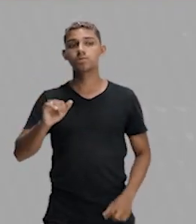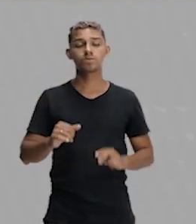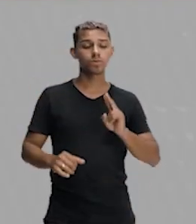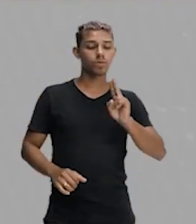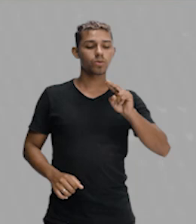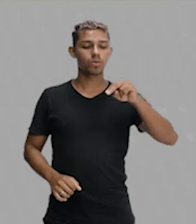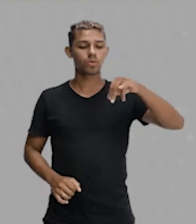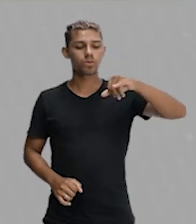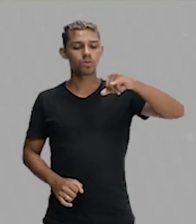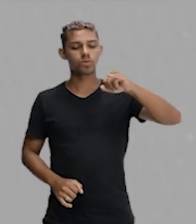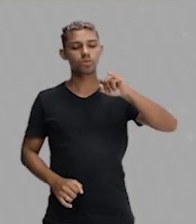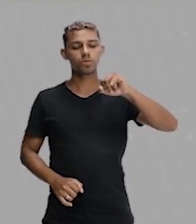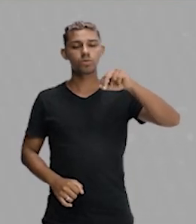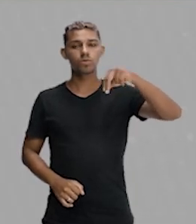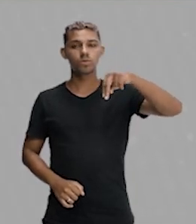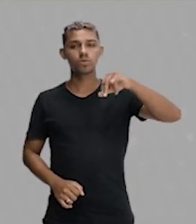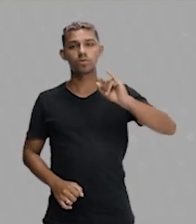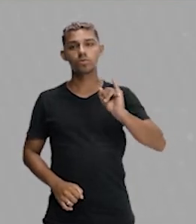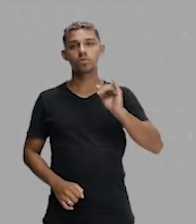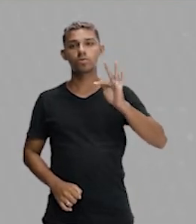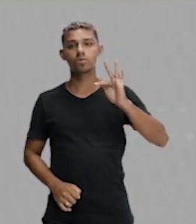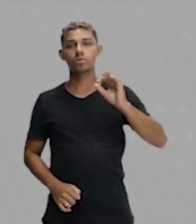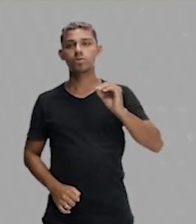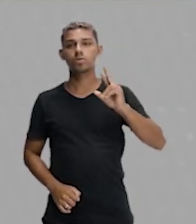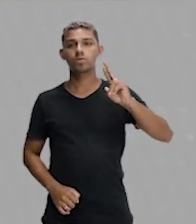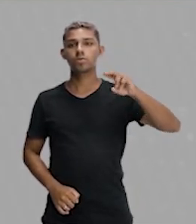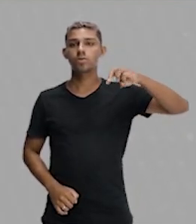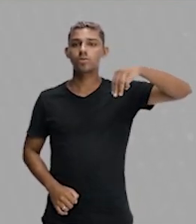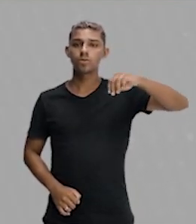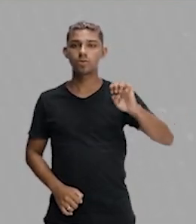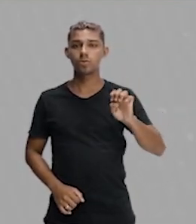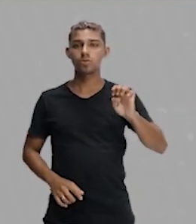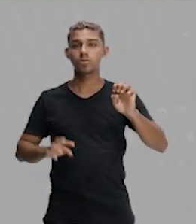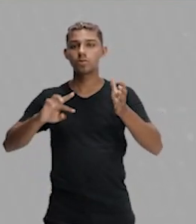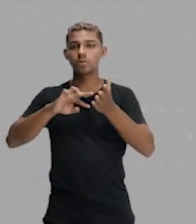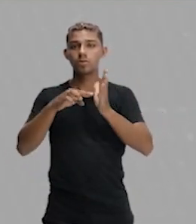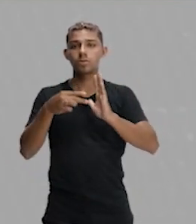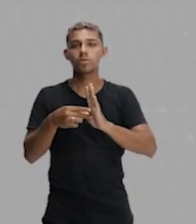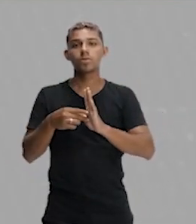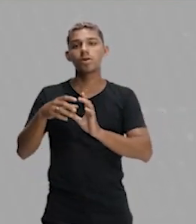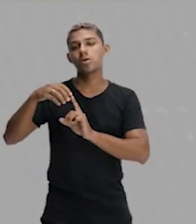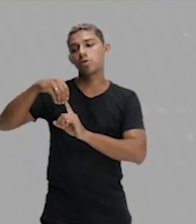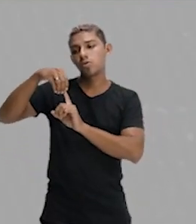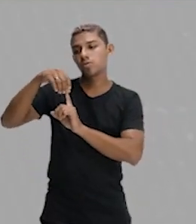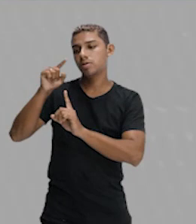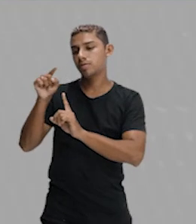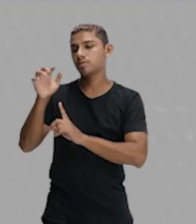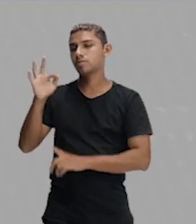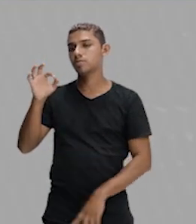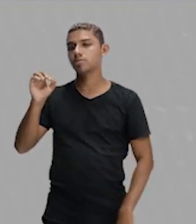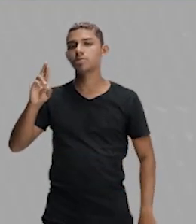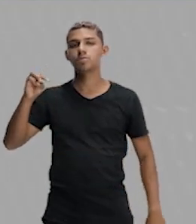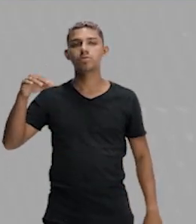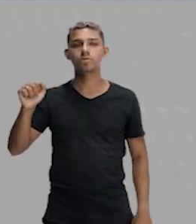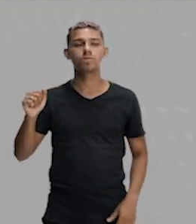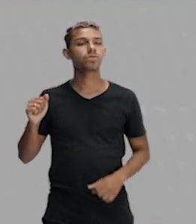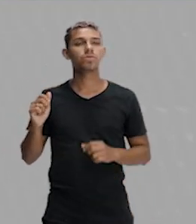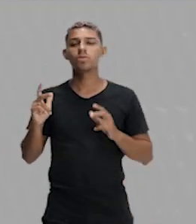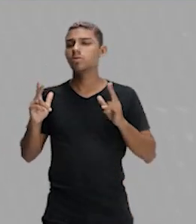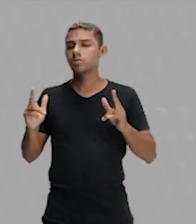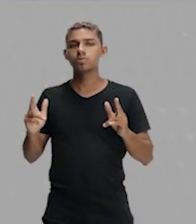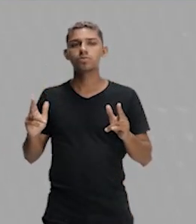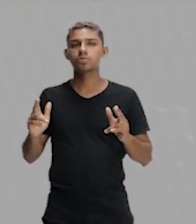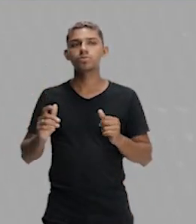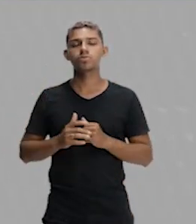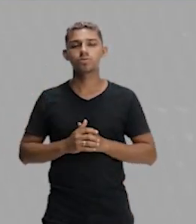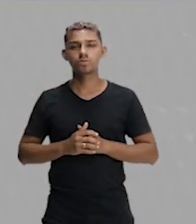única forma. Isso quer dizer que se eu pegar pontos variados dentro desse campo, né, ou entre as placas, nós vamos ter o mesmo valor. Se eu